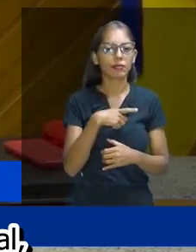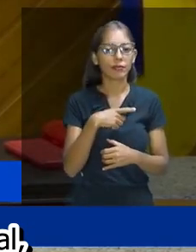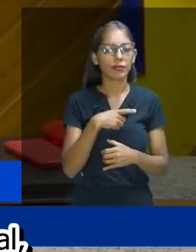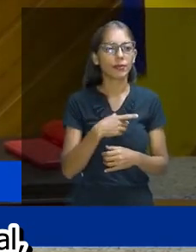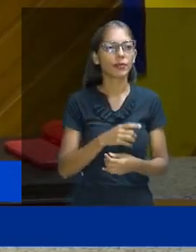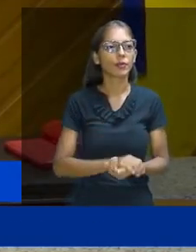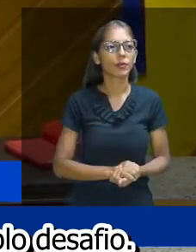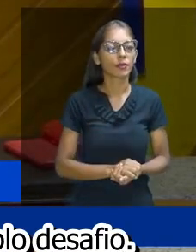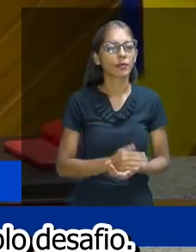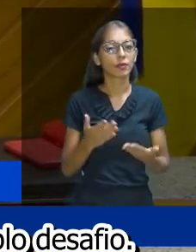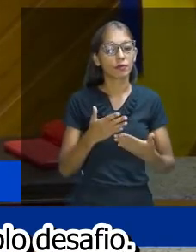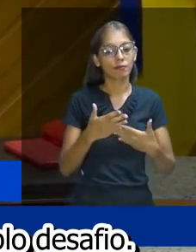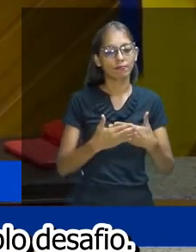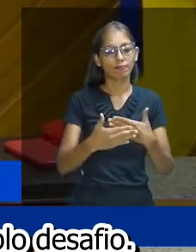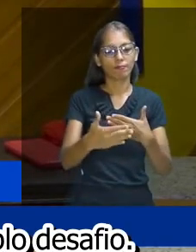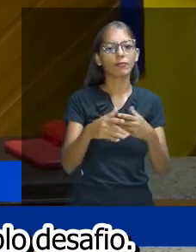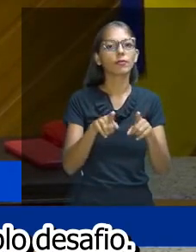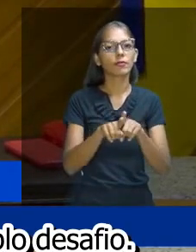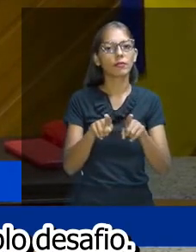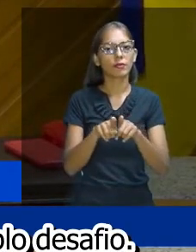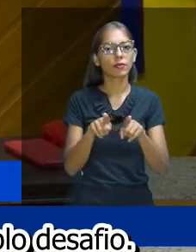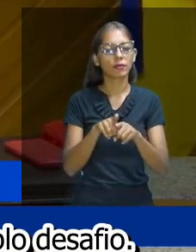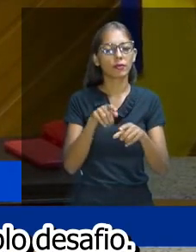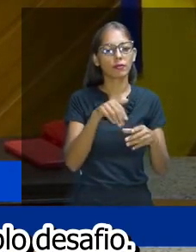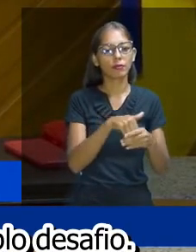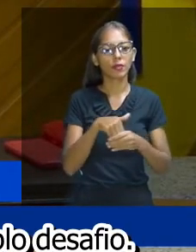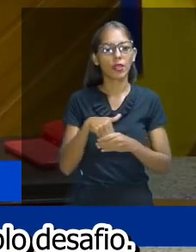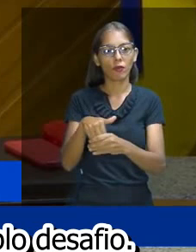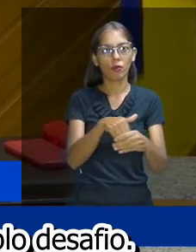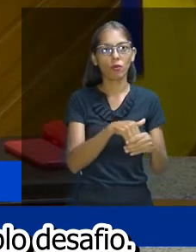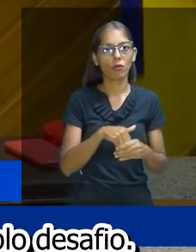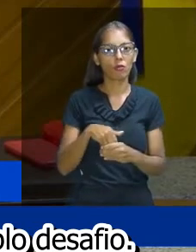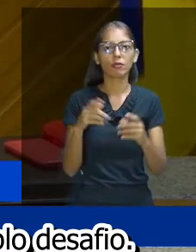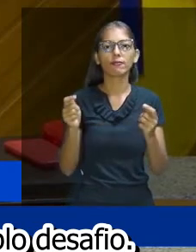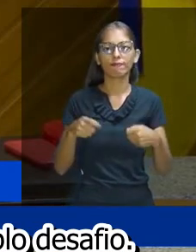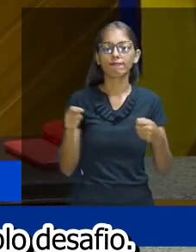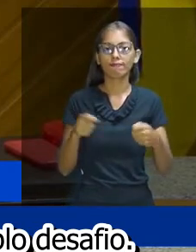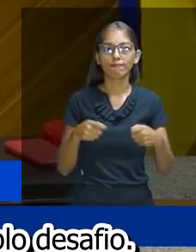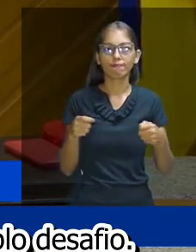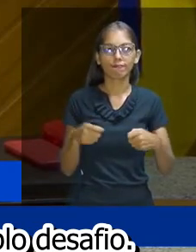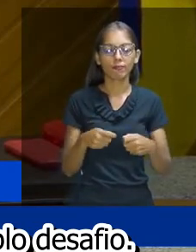um ano eleitoral, o ano de 2024, com